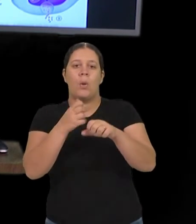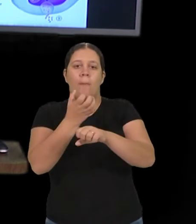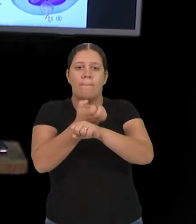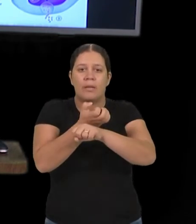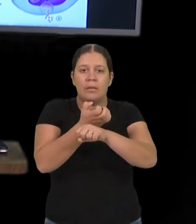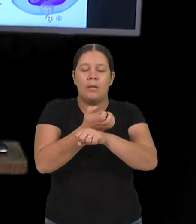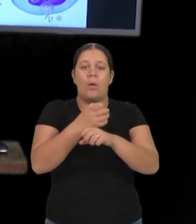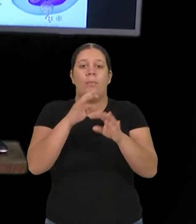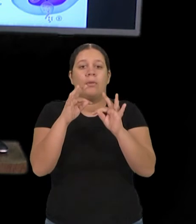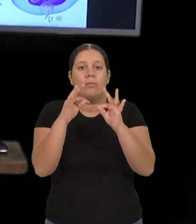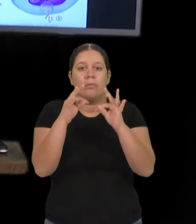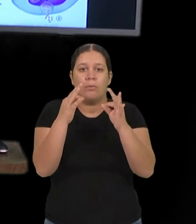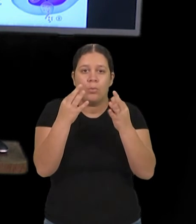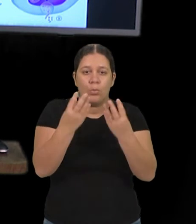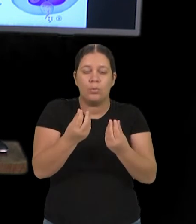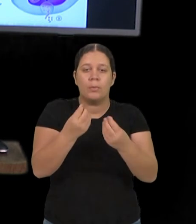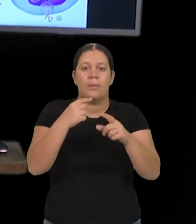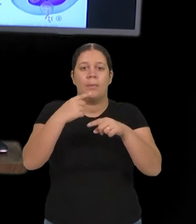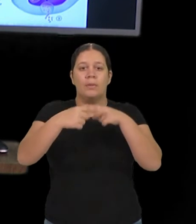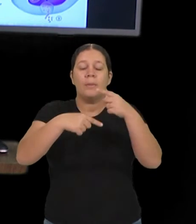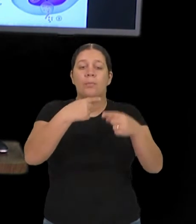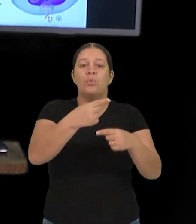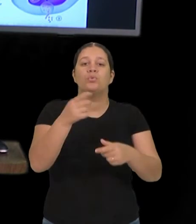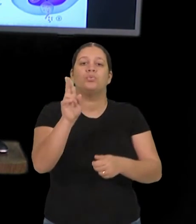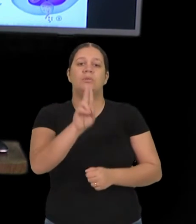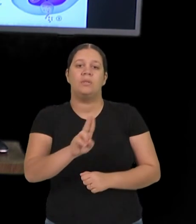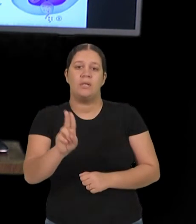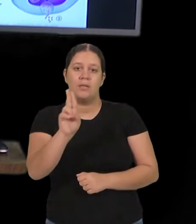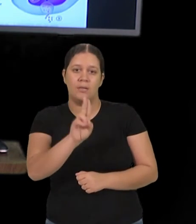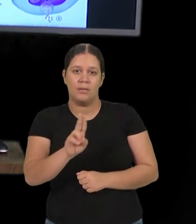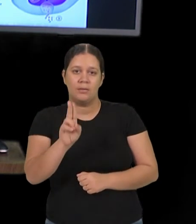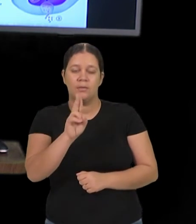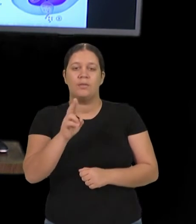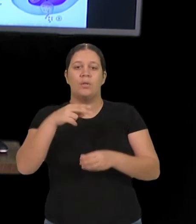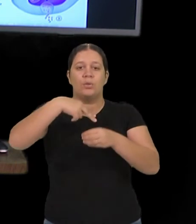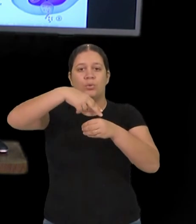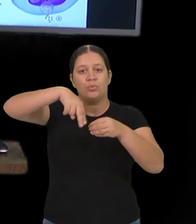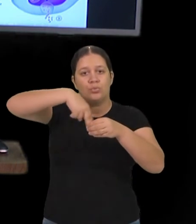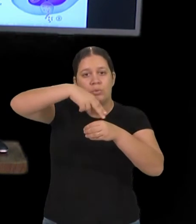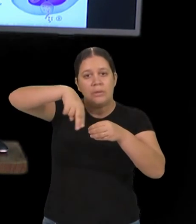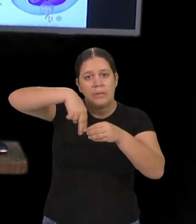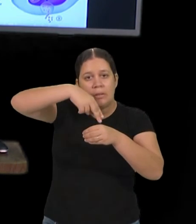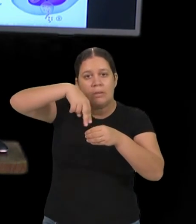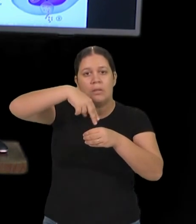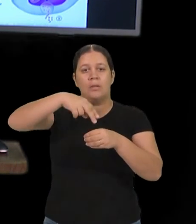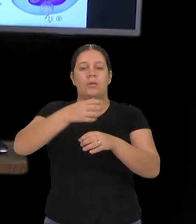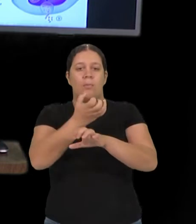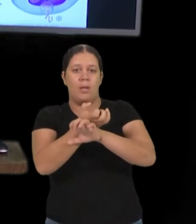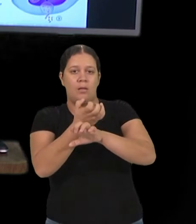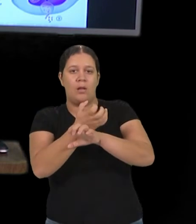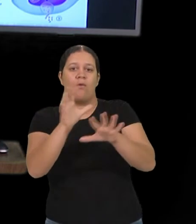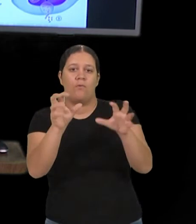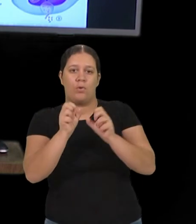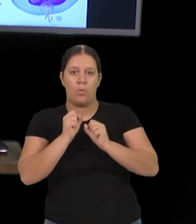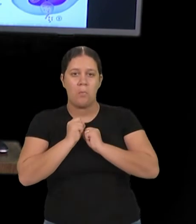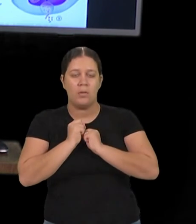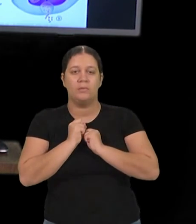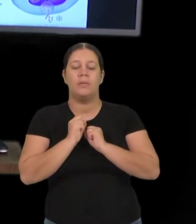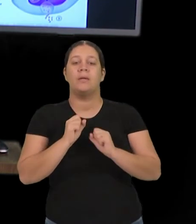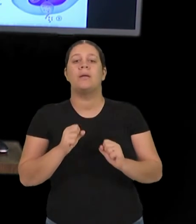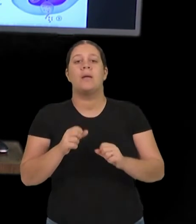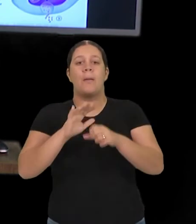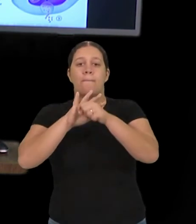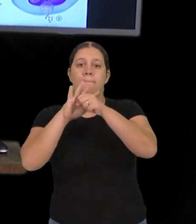Englobando algum material para depois digeri-lo e utilizar aqueles nutrientes que veio daquele material que foi